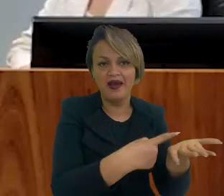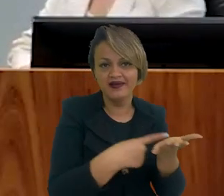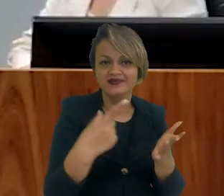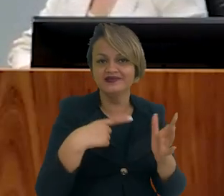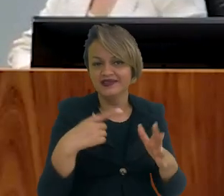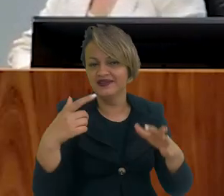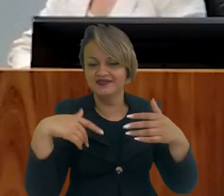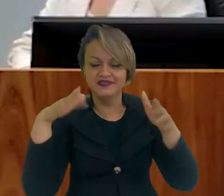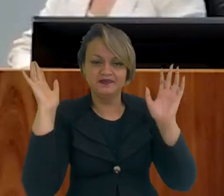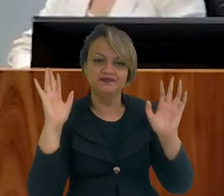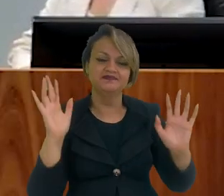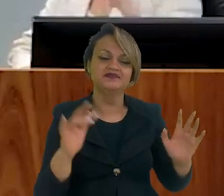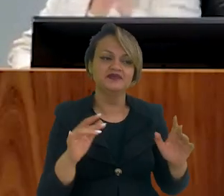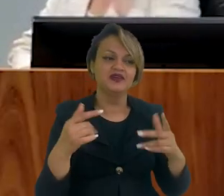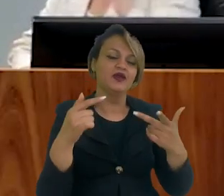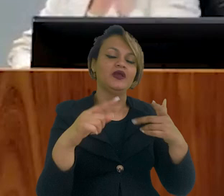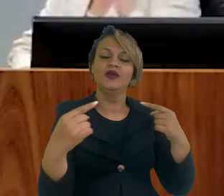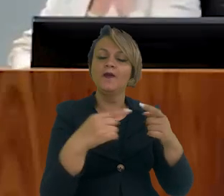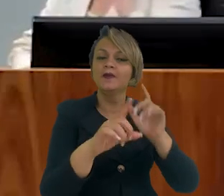vir muita coisa né